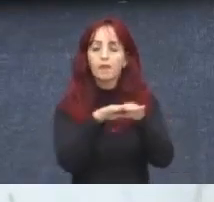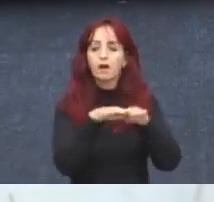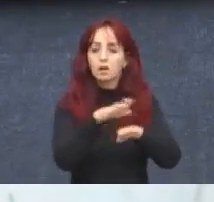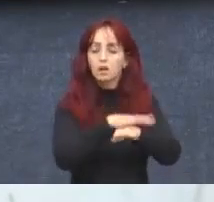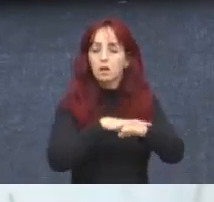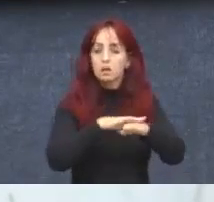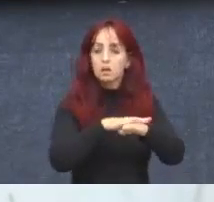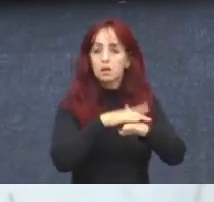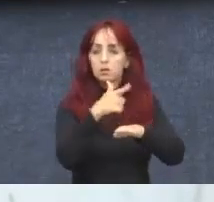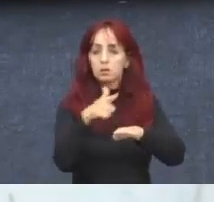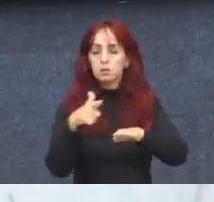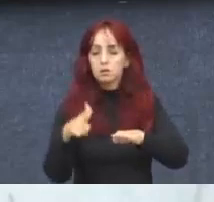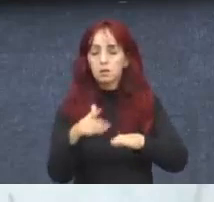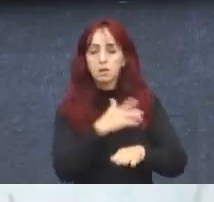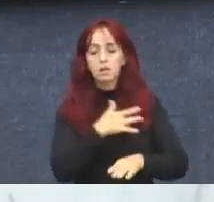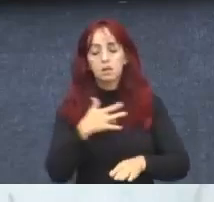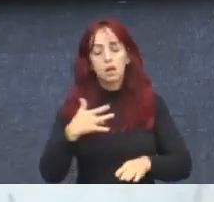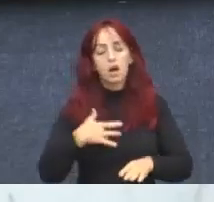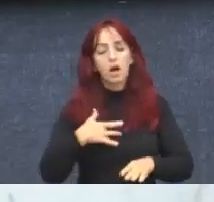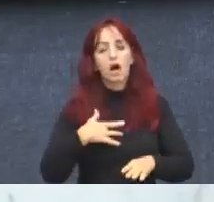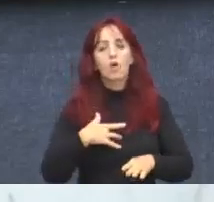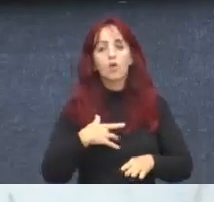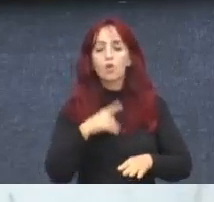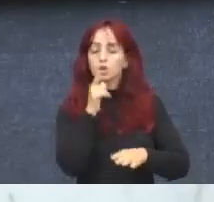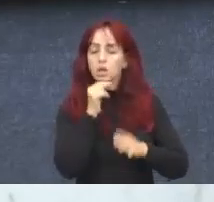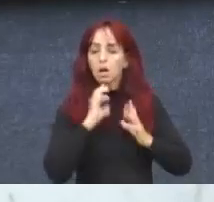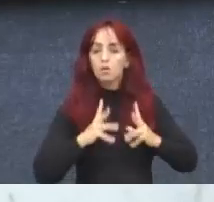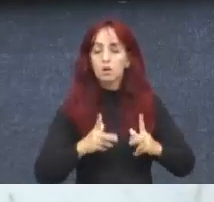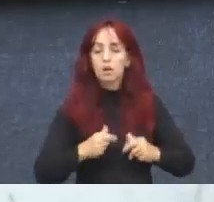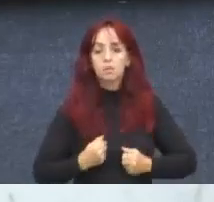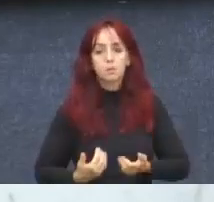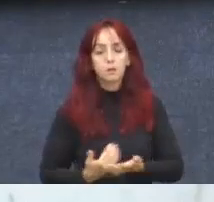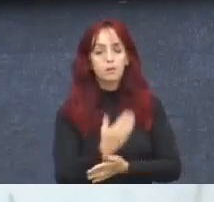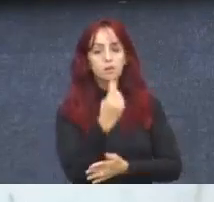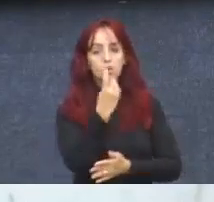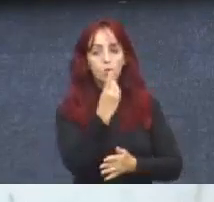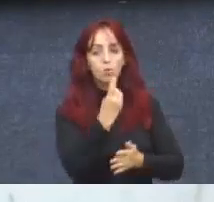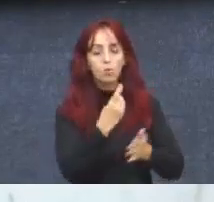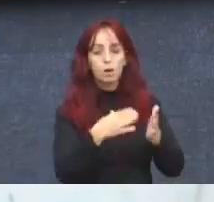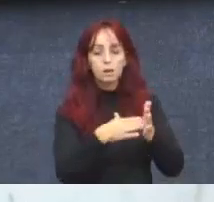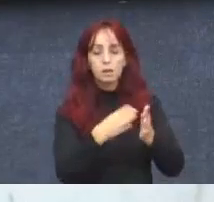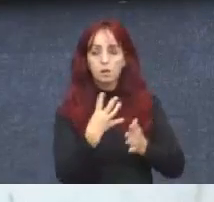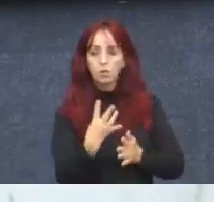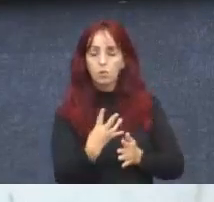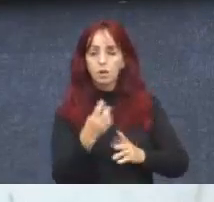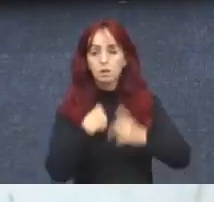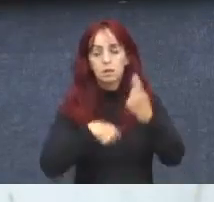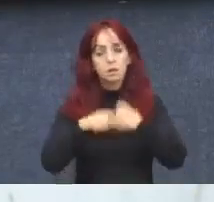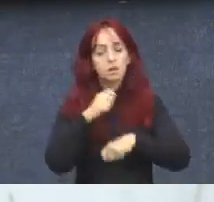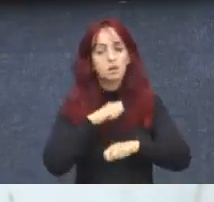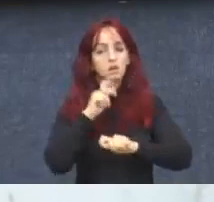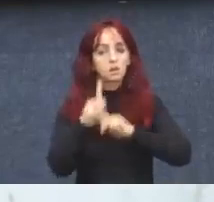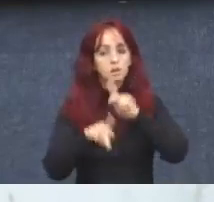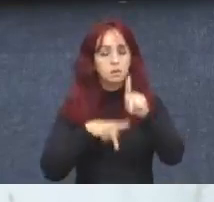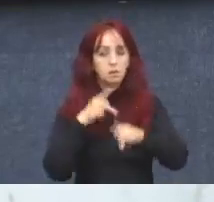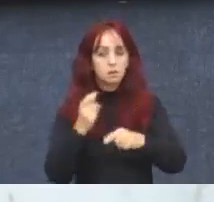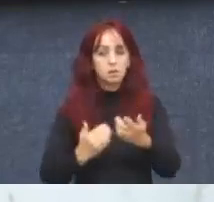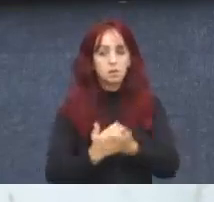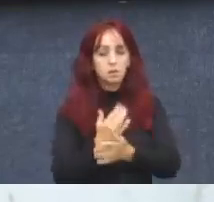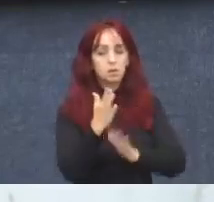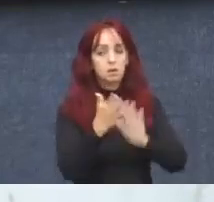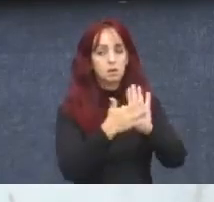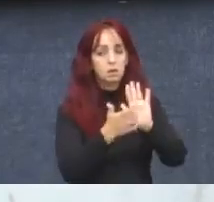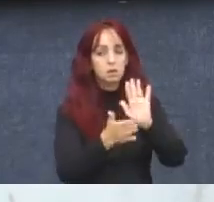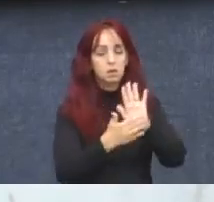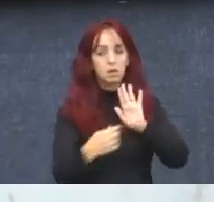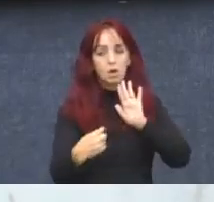há. Saúde e saneamento, pela aprovação das emendas 1 a 4. Administração pública, pela aprovação das emendas 1